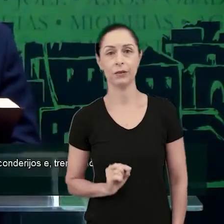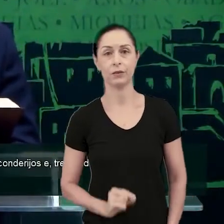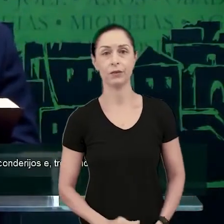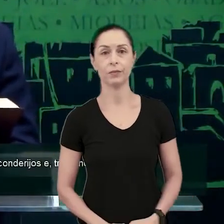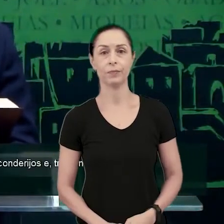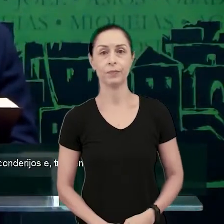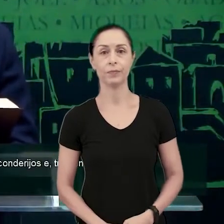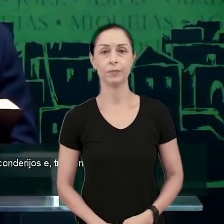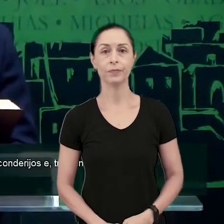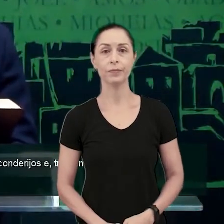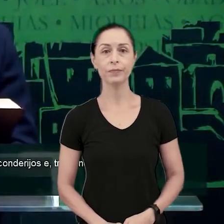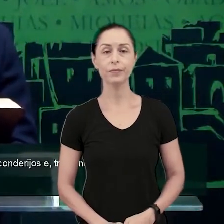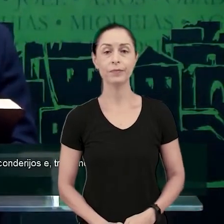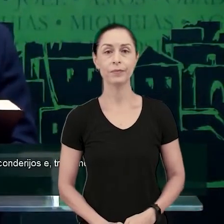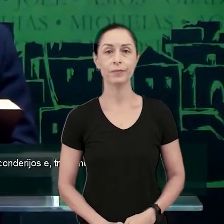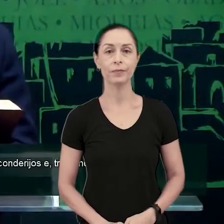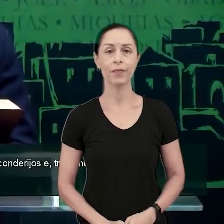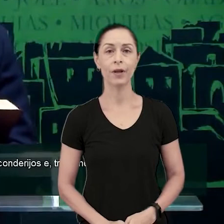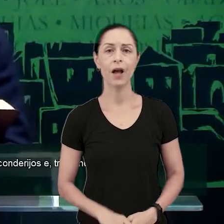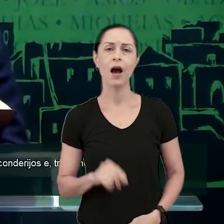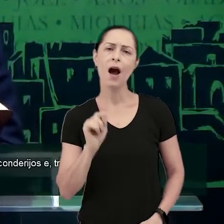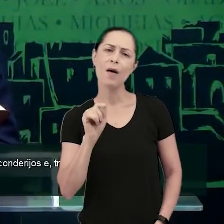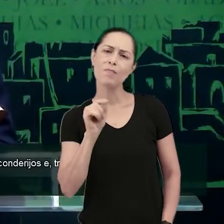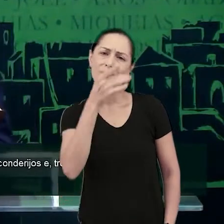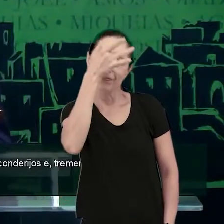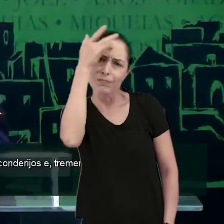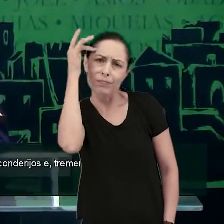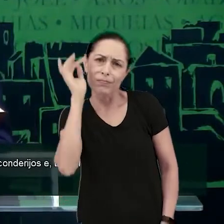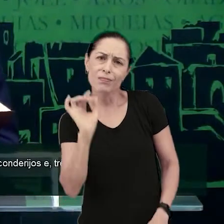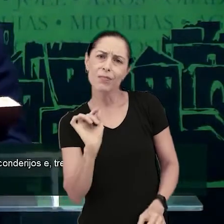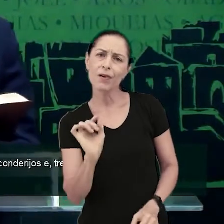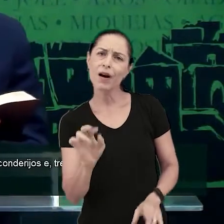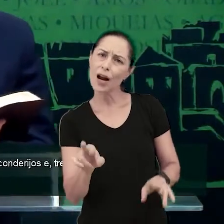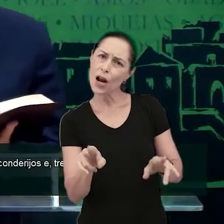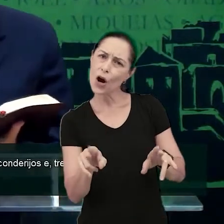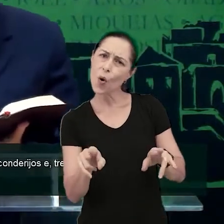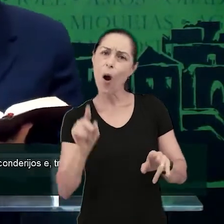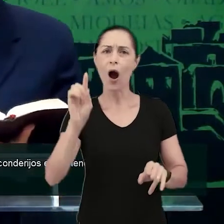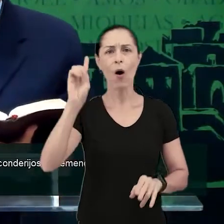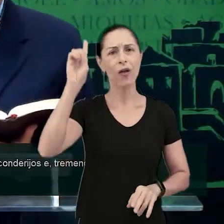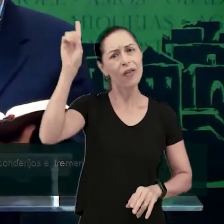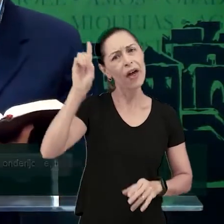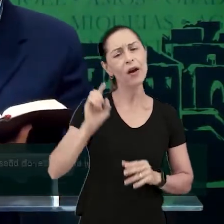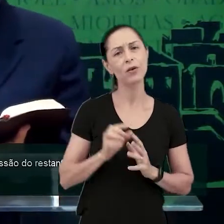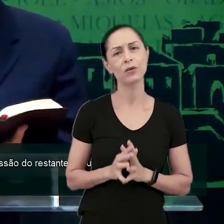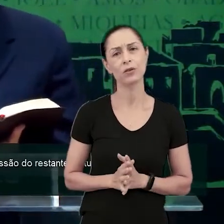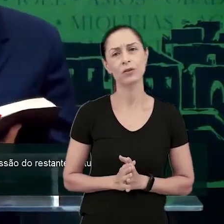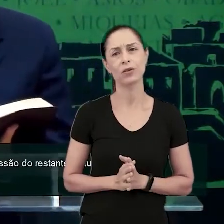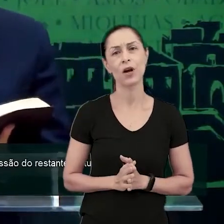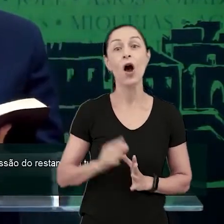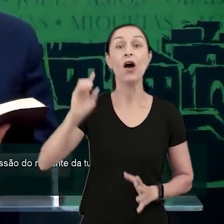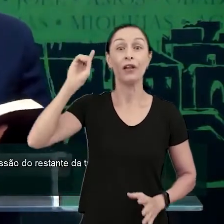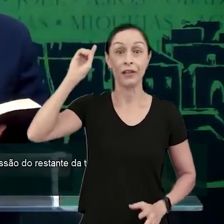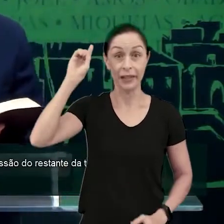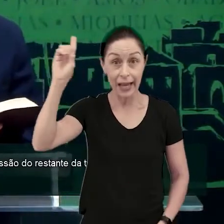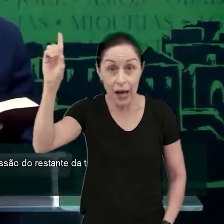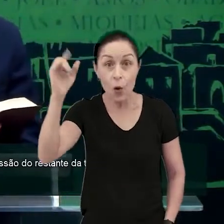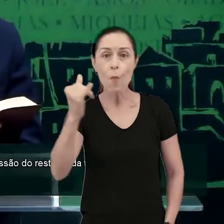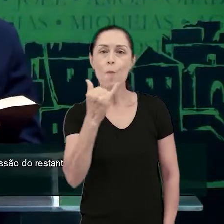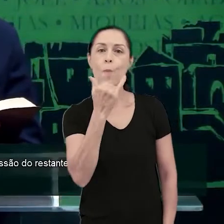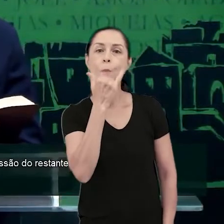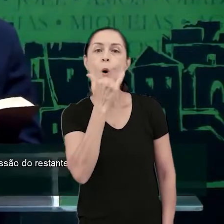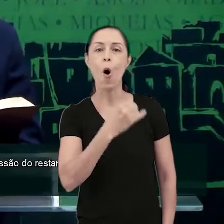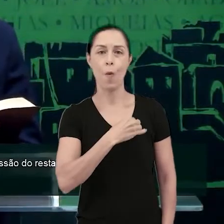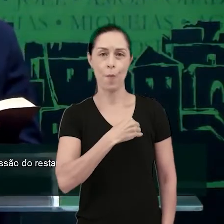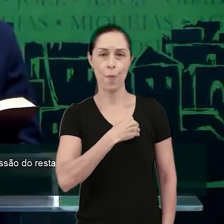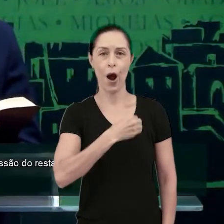ti. Quem, ó Deus, é semelhante a ti, que perdoas a iniquidade e te esqueces da transgressão do